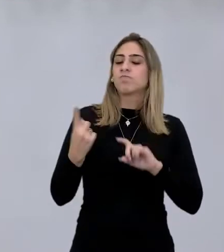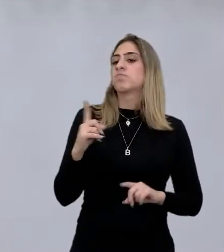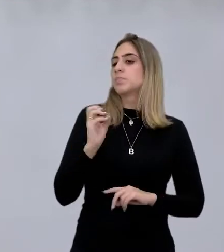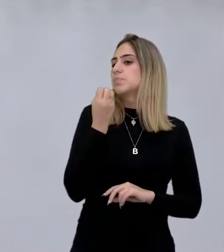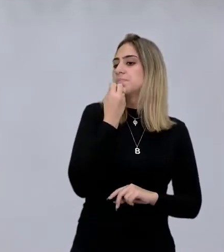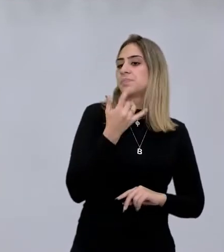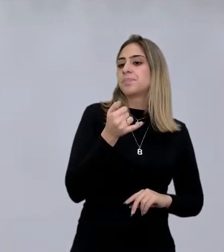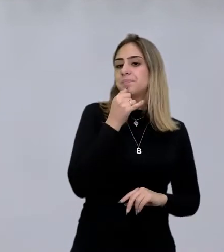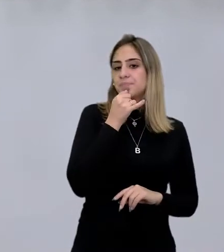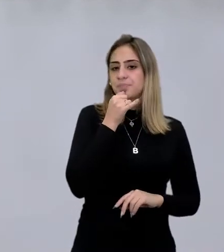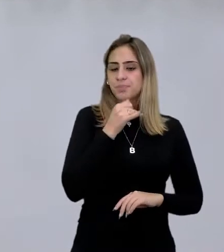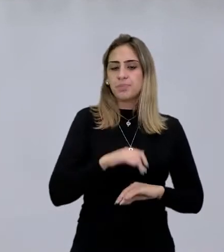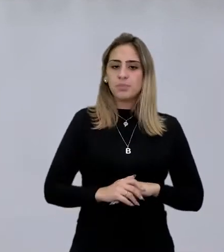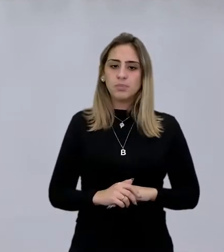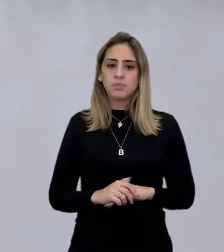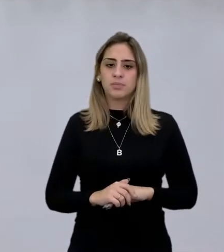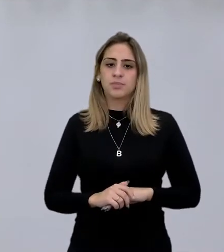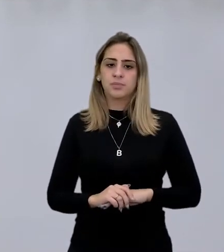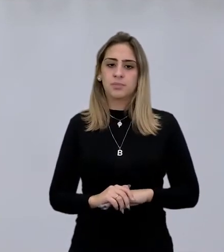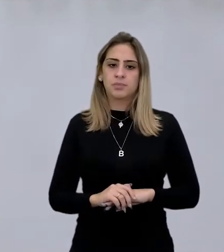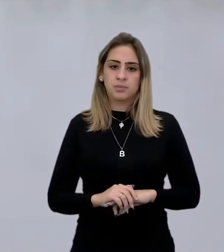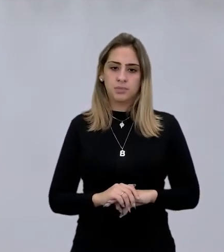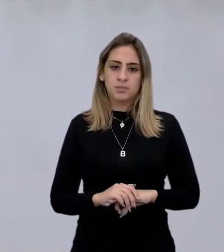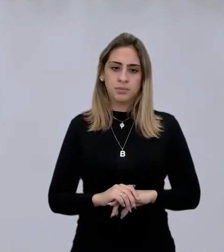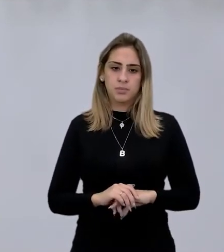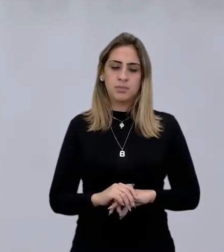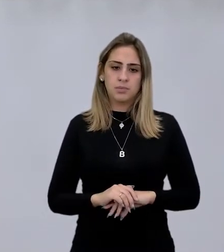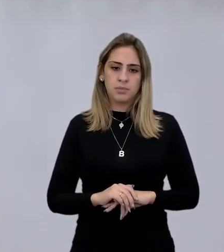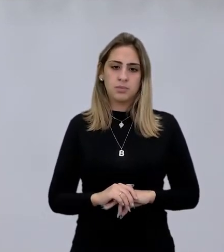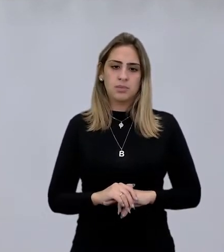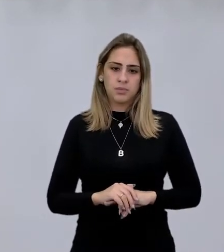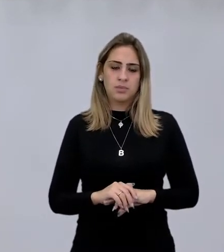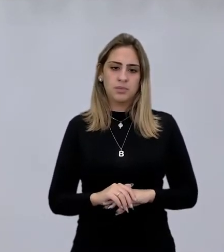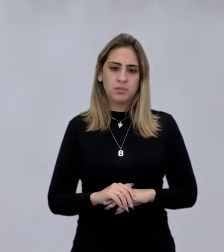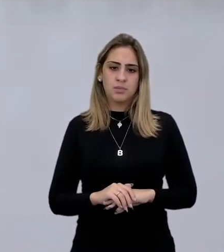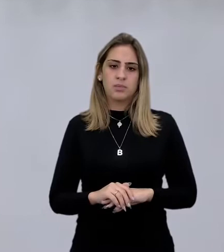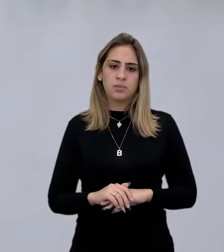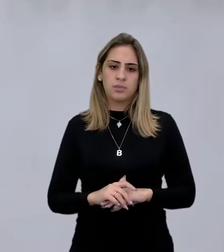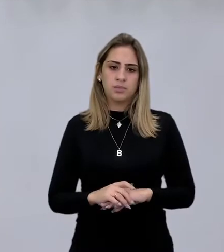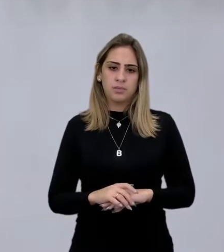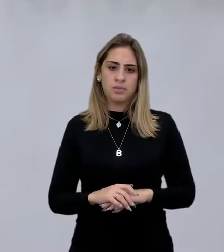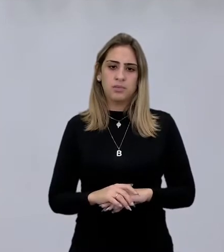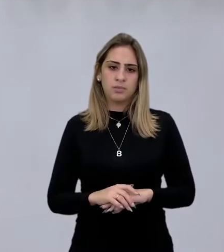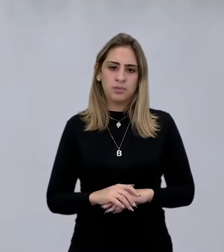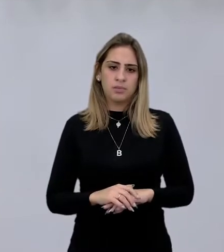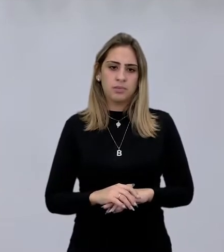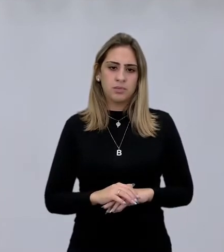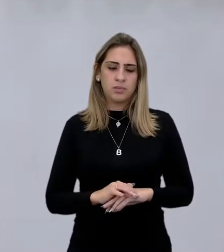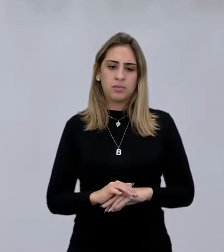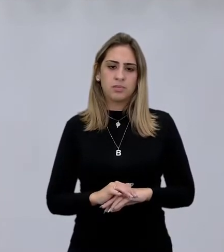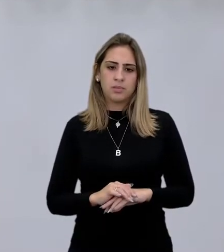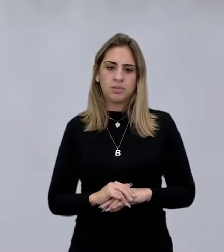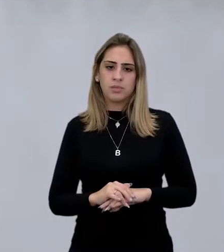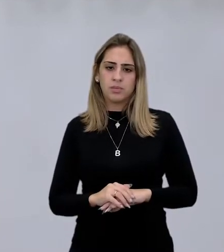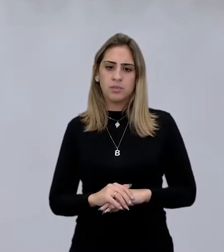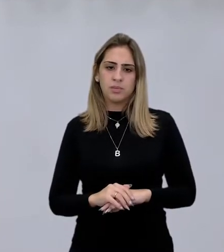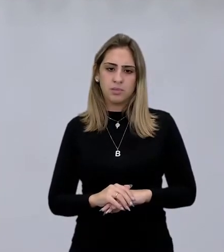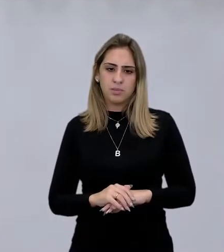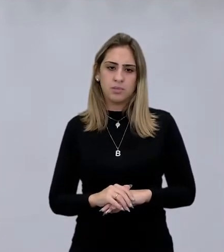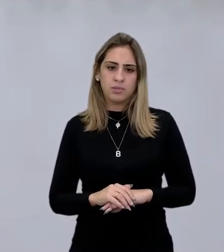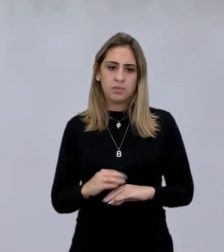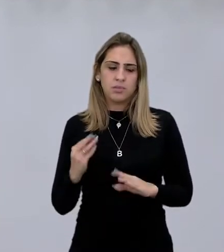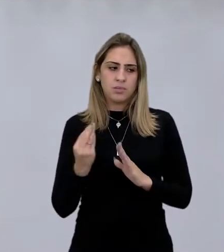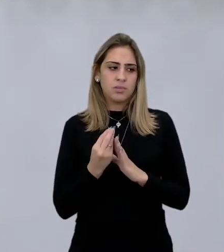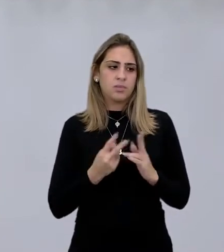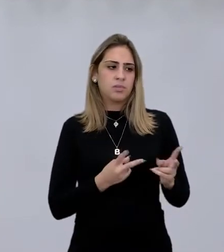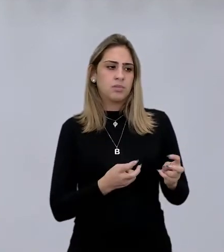bom exemplo, como, por exemplo, o fato de que nós somos proibidos. Existe uma lei que determina que as pessoas são proibidas de comprar e